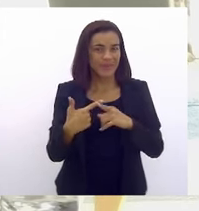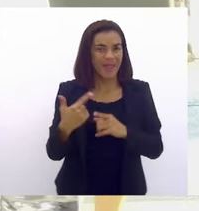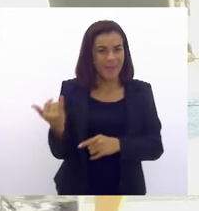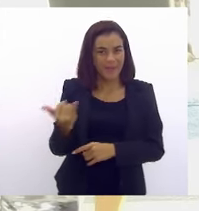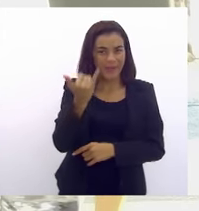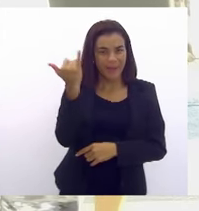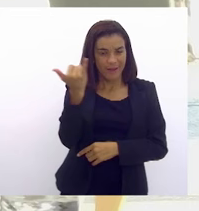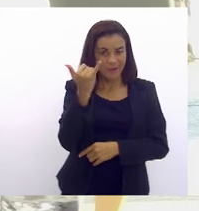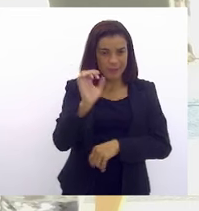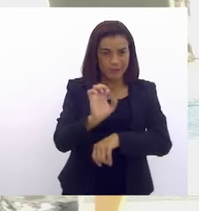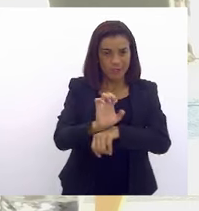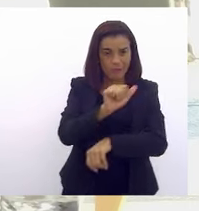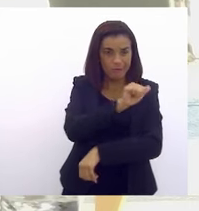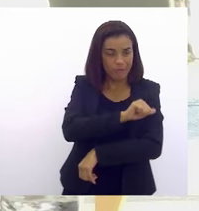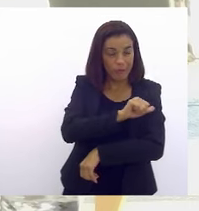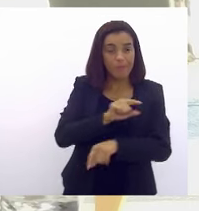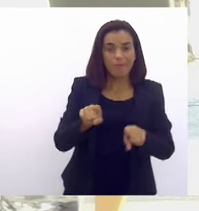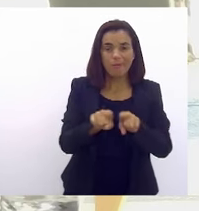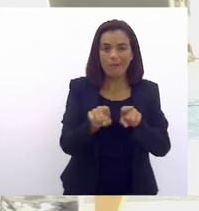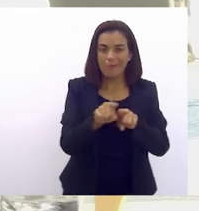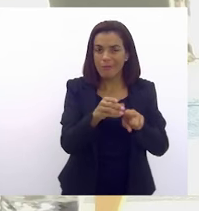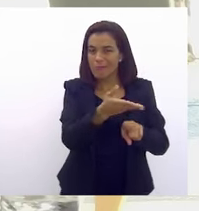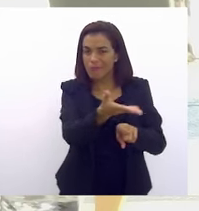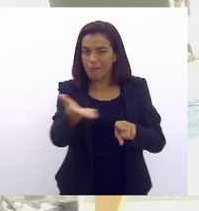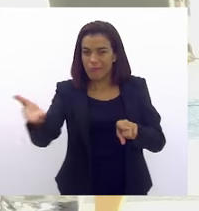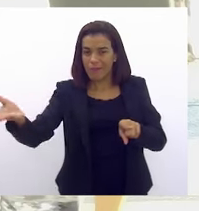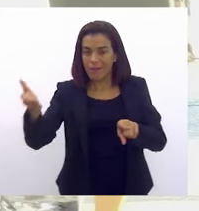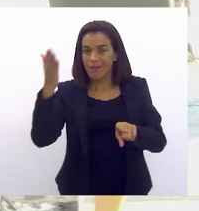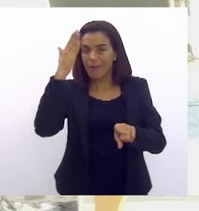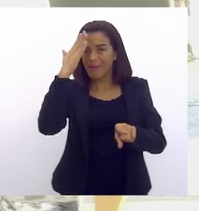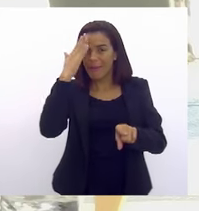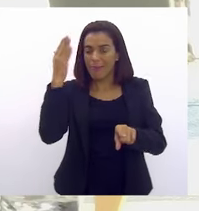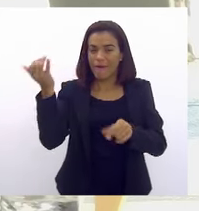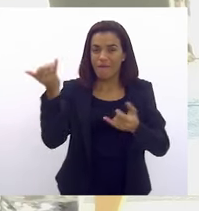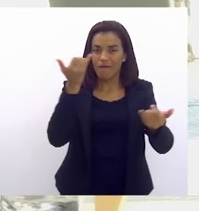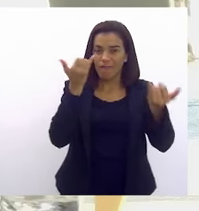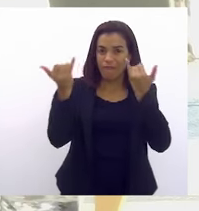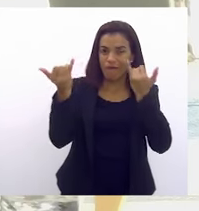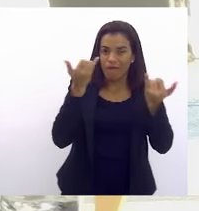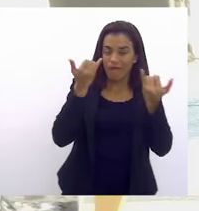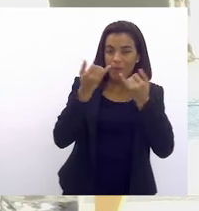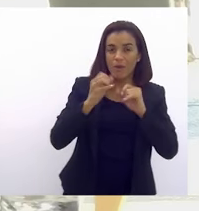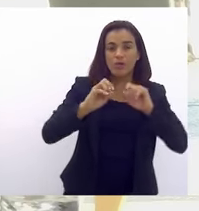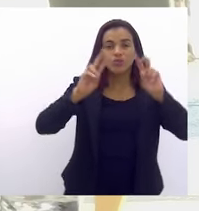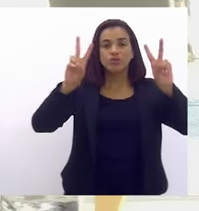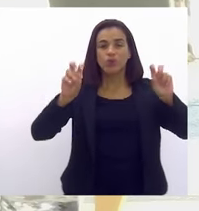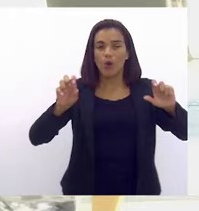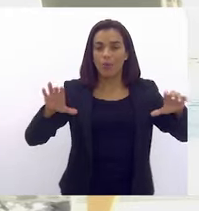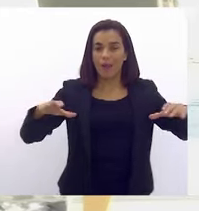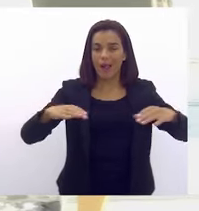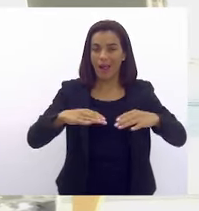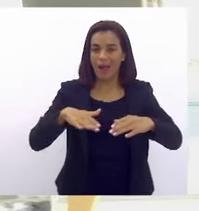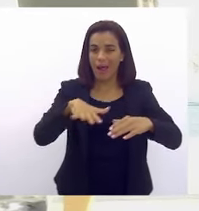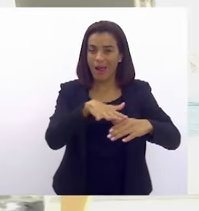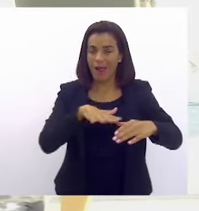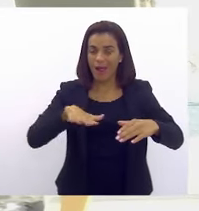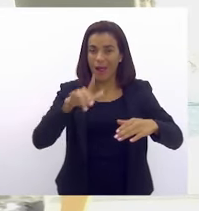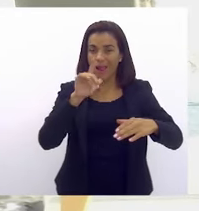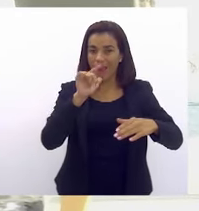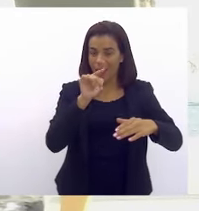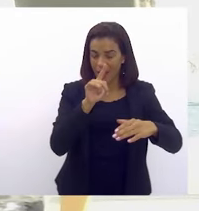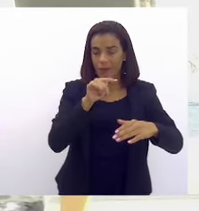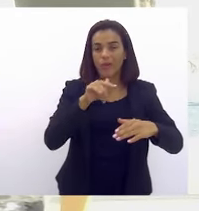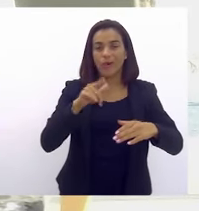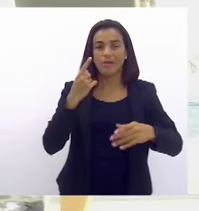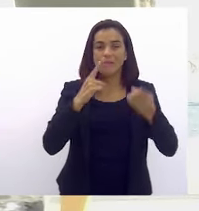para o Estado do Rio de Janeiro, mas vocês também ficarem atualizados aí sobre as nossas lagoas de Maricá, a deficiência que tem cada pescador